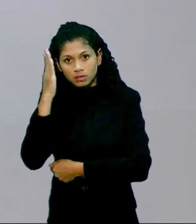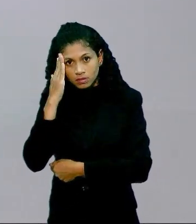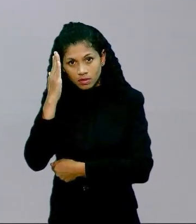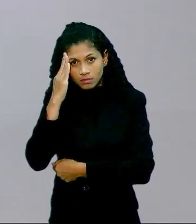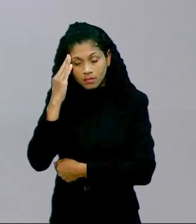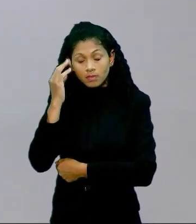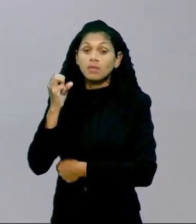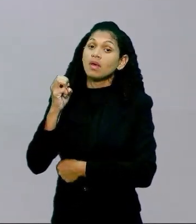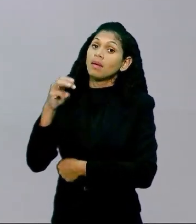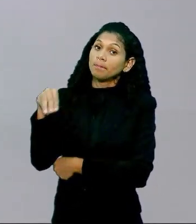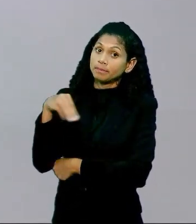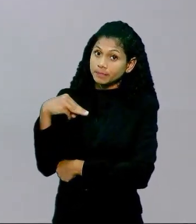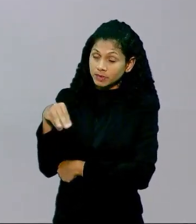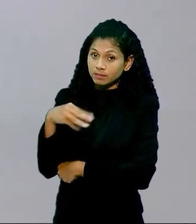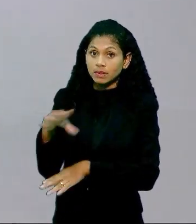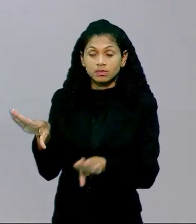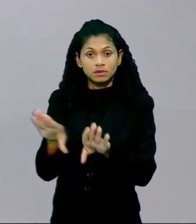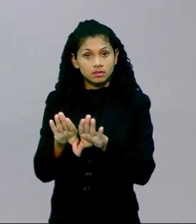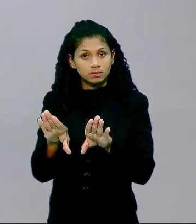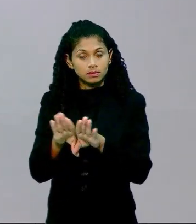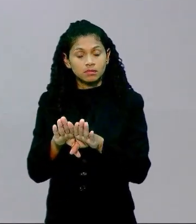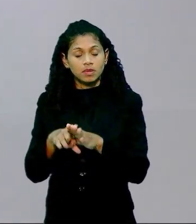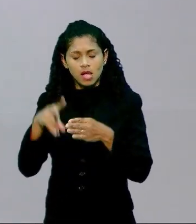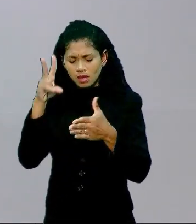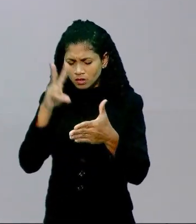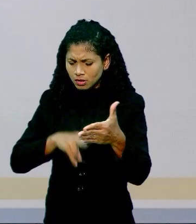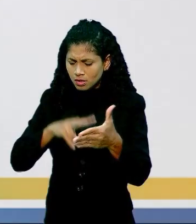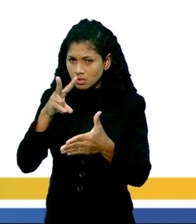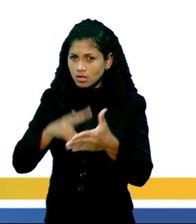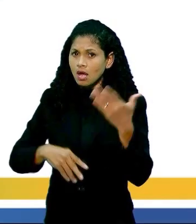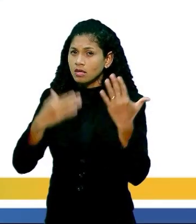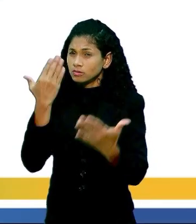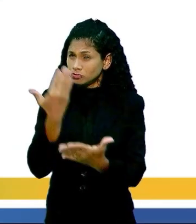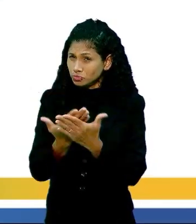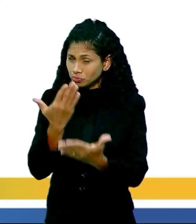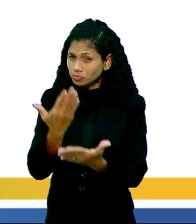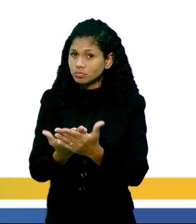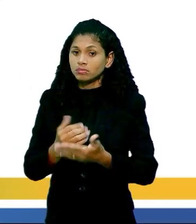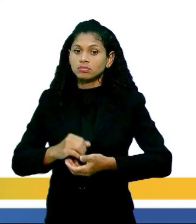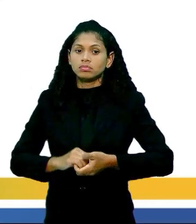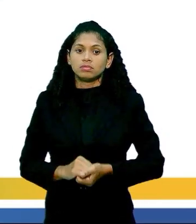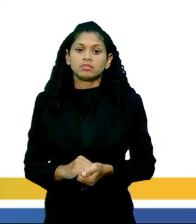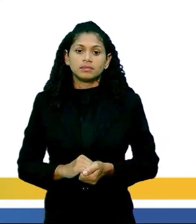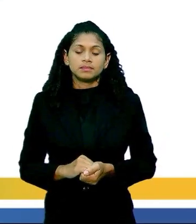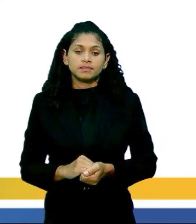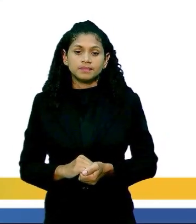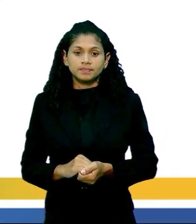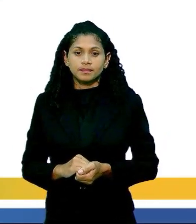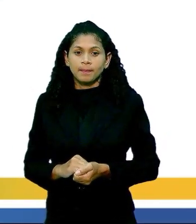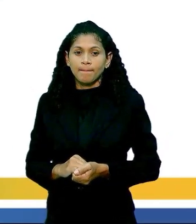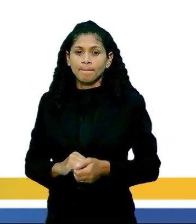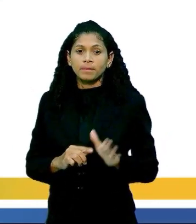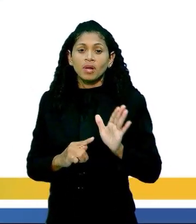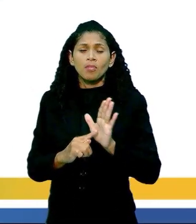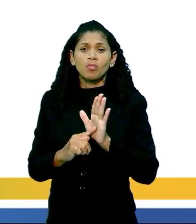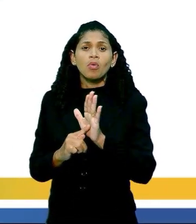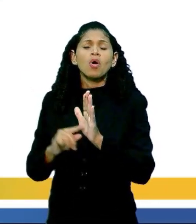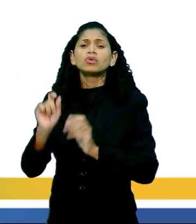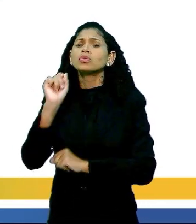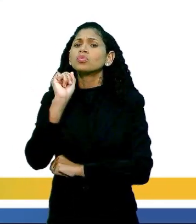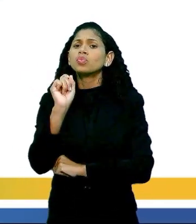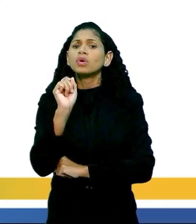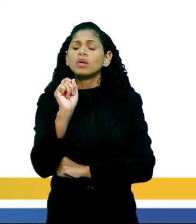isso é fundamental. Leiam. Vamos lá, volta para lá, para a questão, professor. Ele revela aqui, o